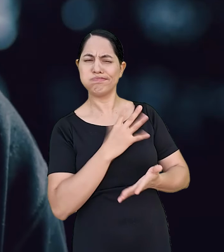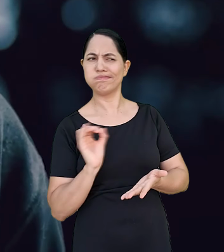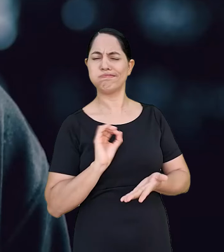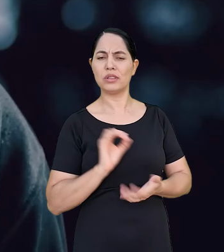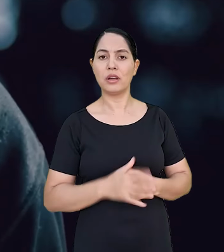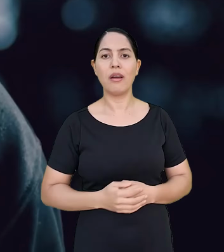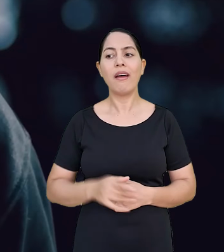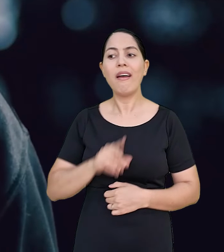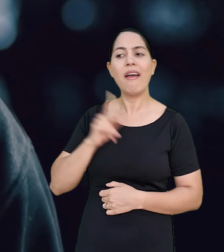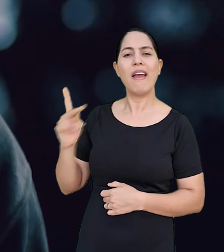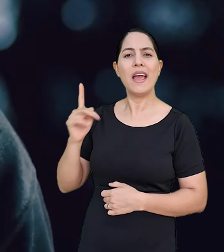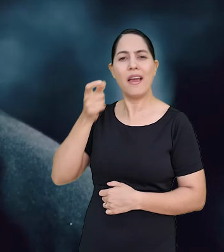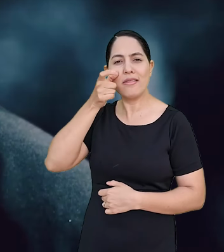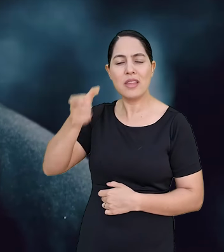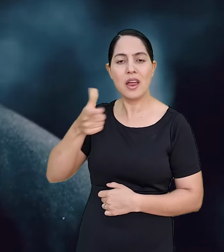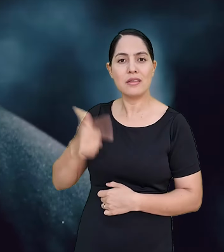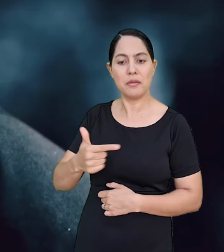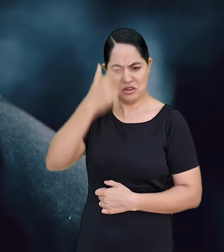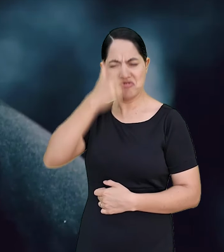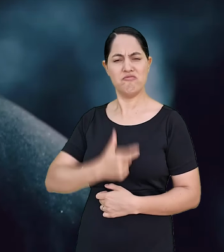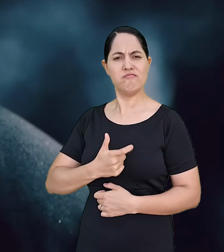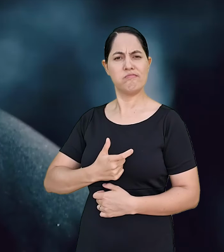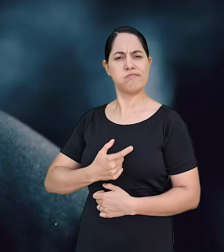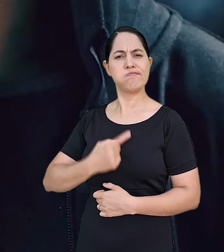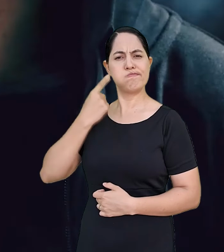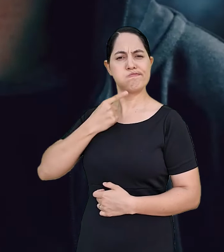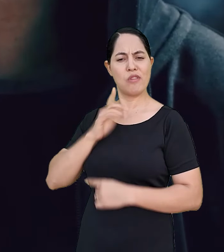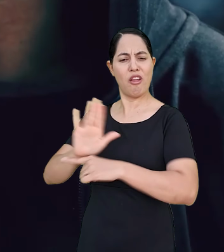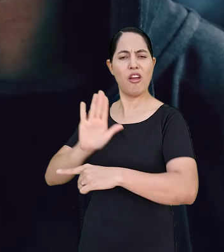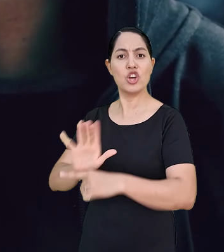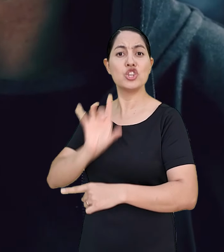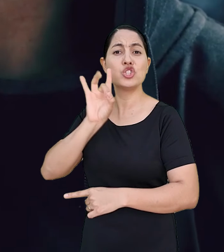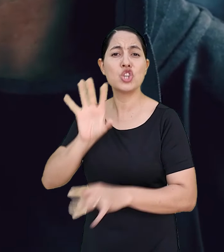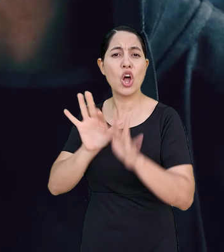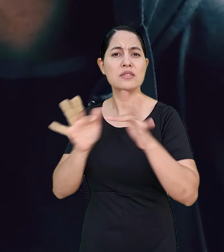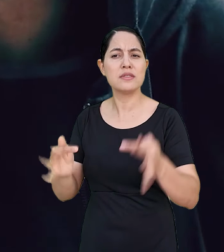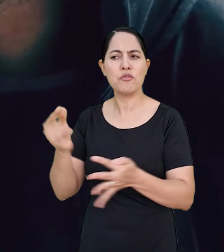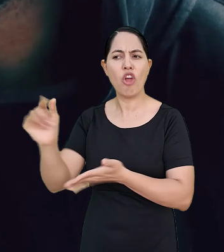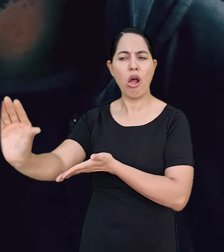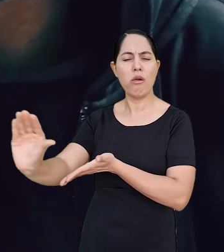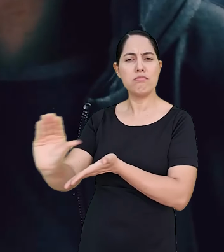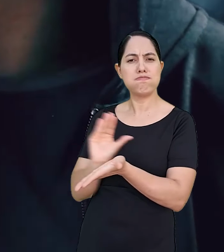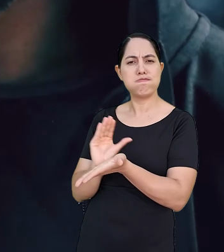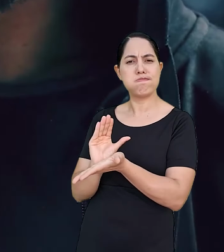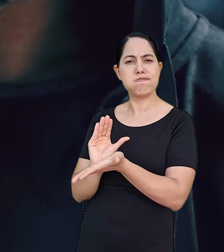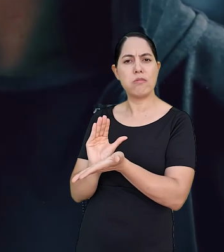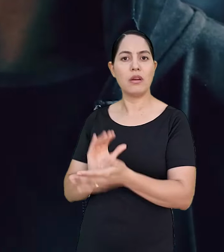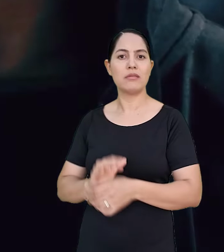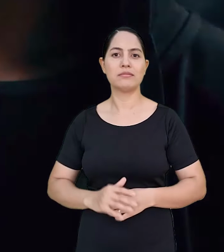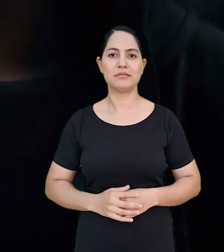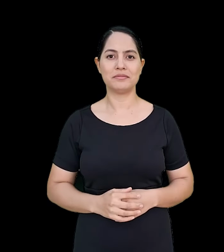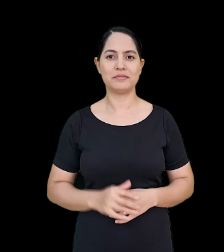dona Marisa. Eles não têm interesse. Mas como advogado eu posso ajudar. A senhora só precisa fazer um adiantamento pelo meu